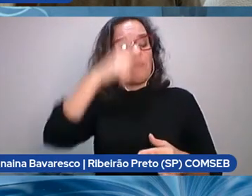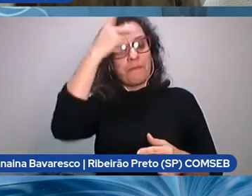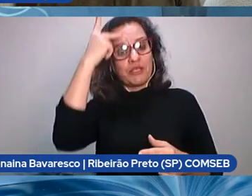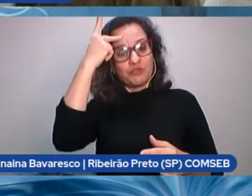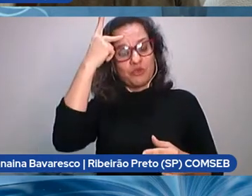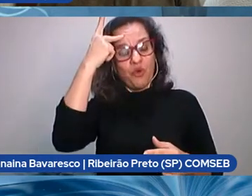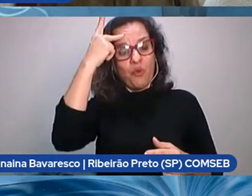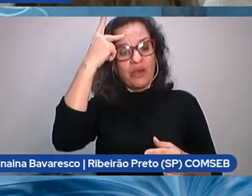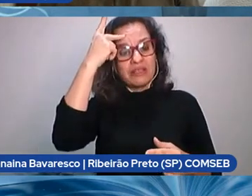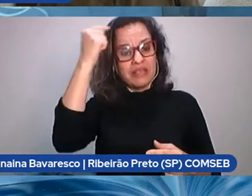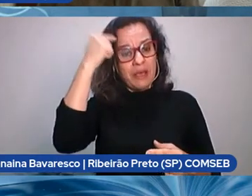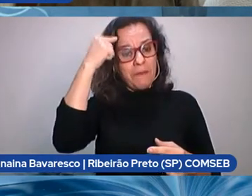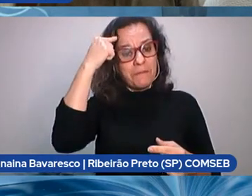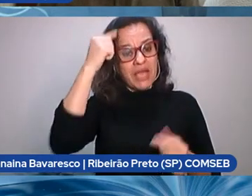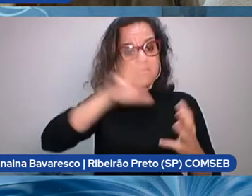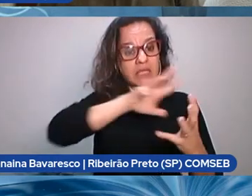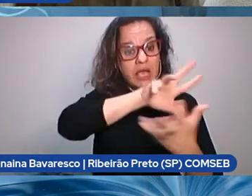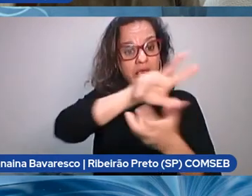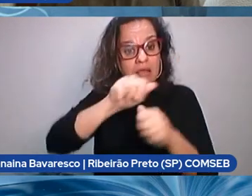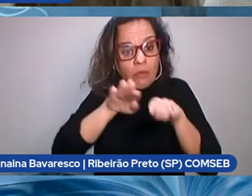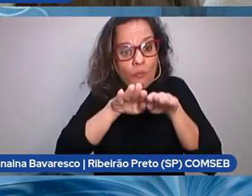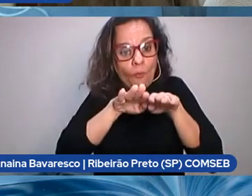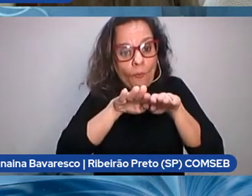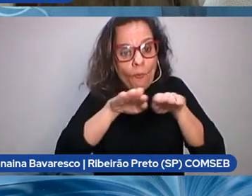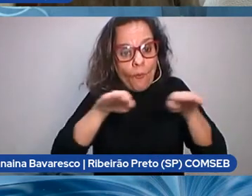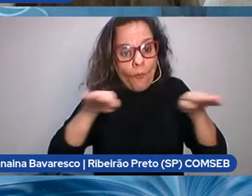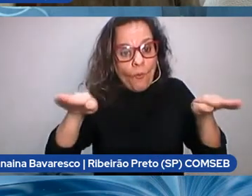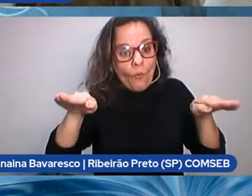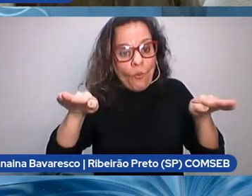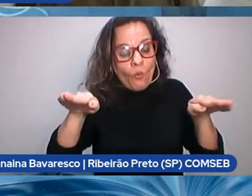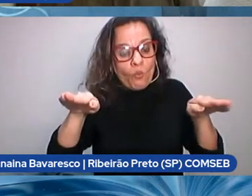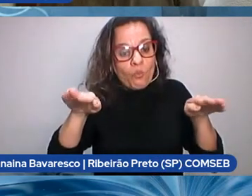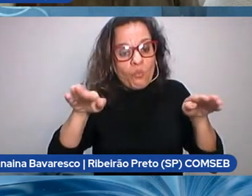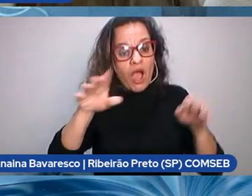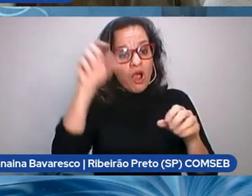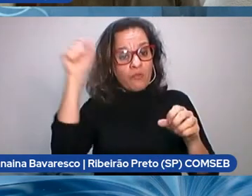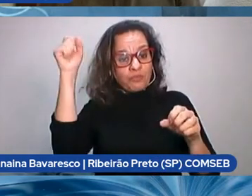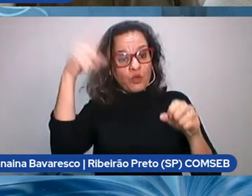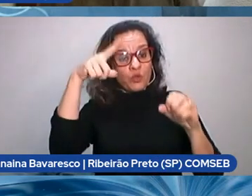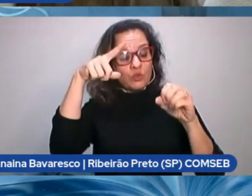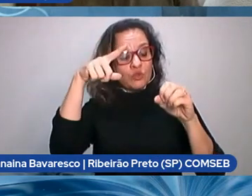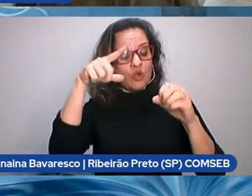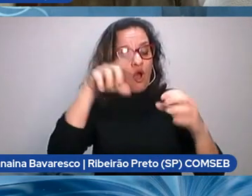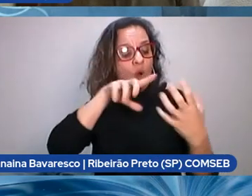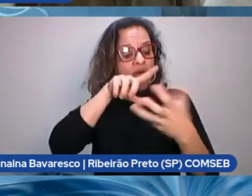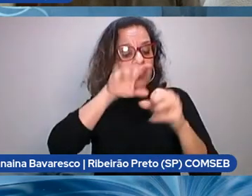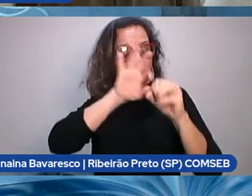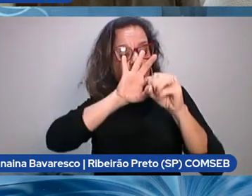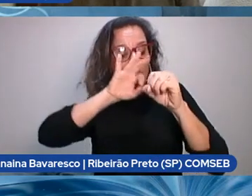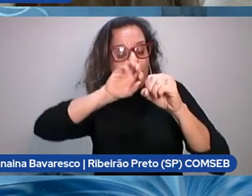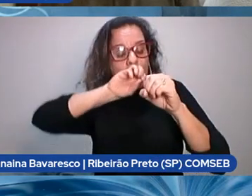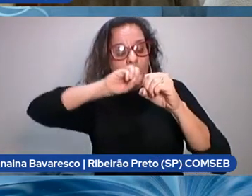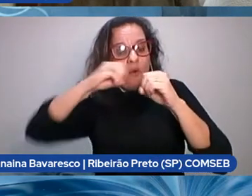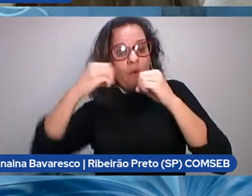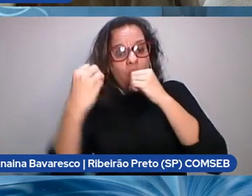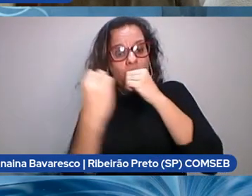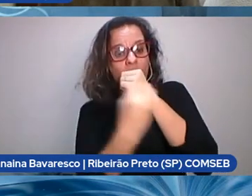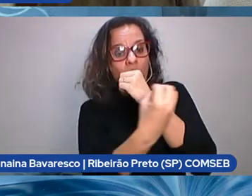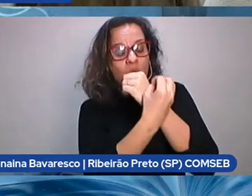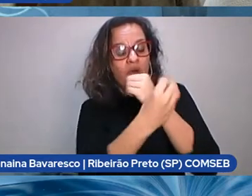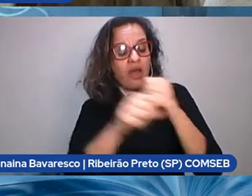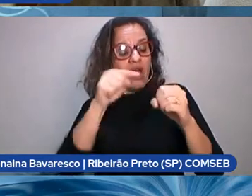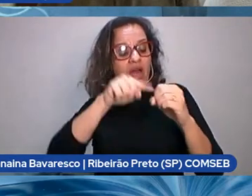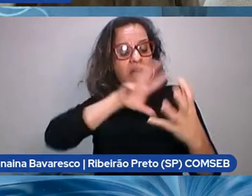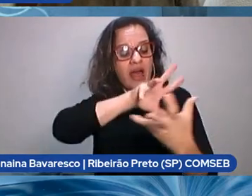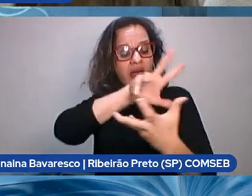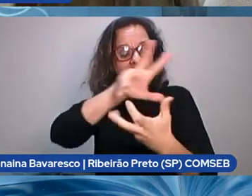plana, que o Sol gira em torno da Terra, não é? Que a Terra é o centro do universo, porque tudo